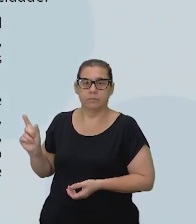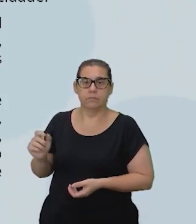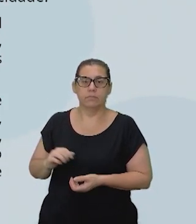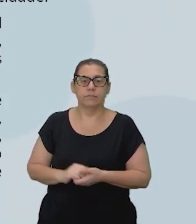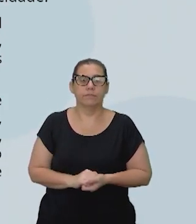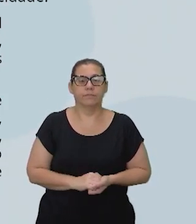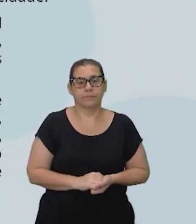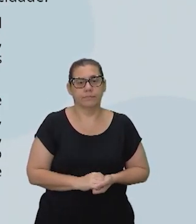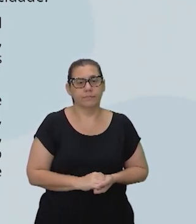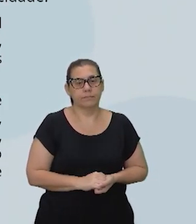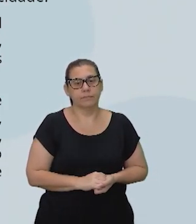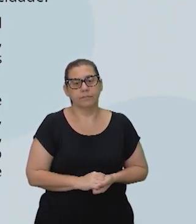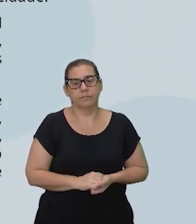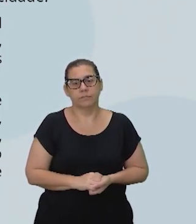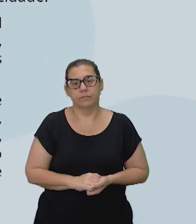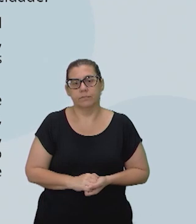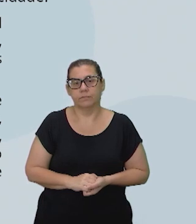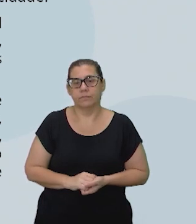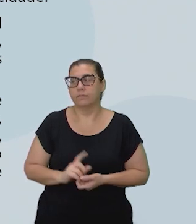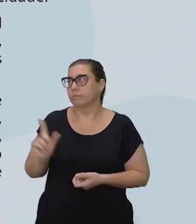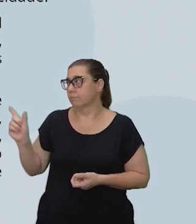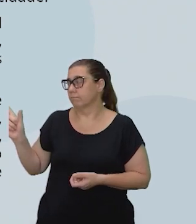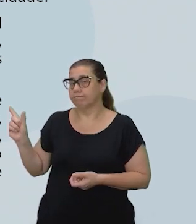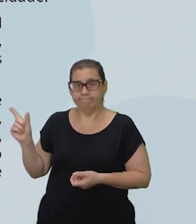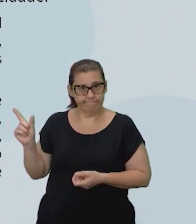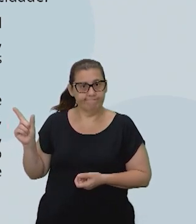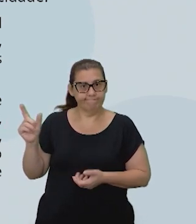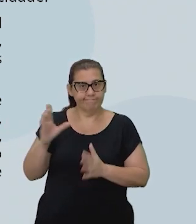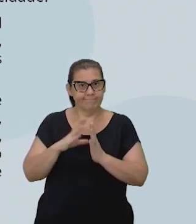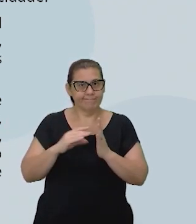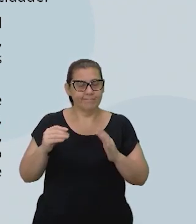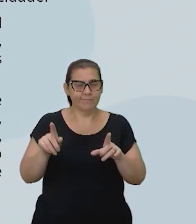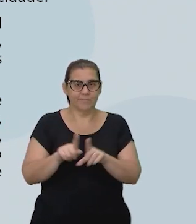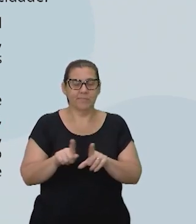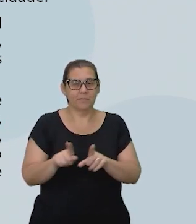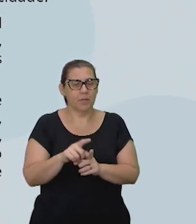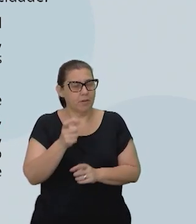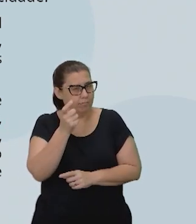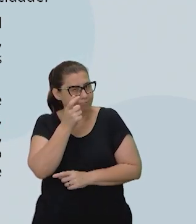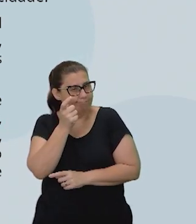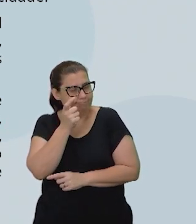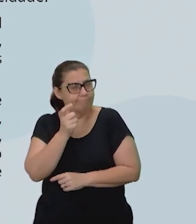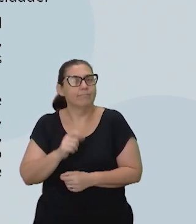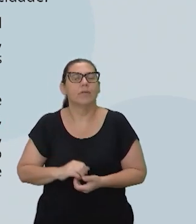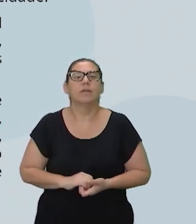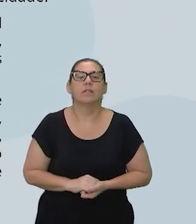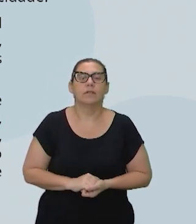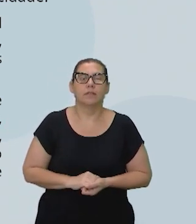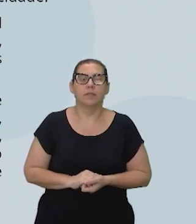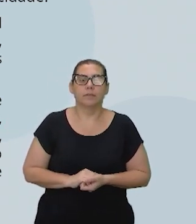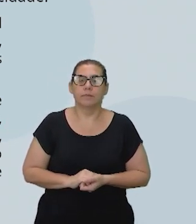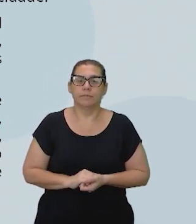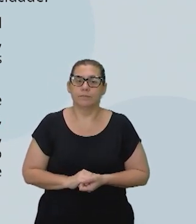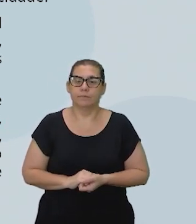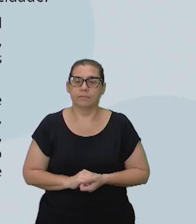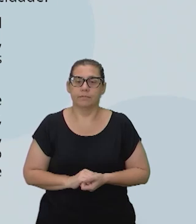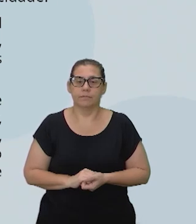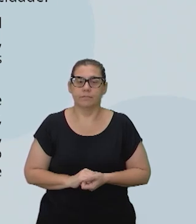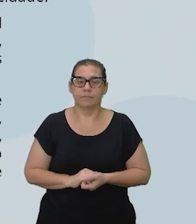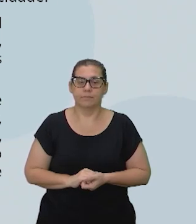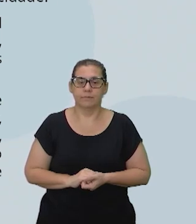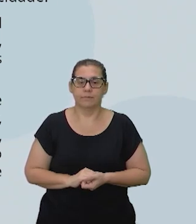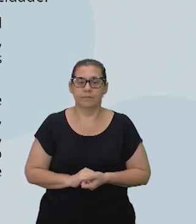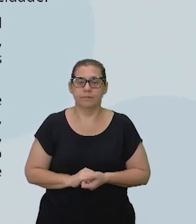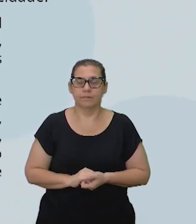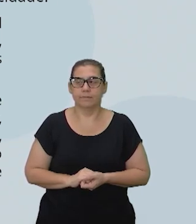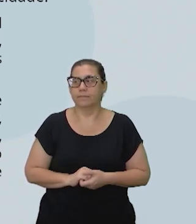pop art, né? Nós temos aqui mais um exemplo, tá? Bem interessante, ó, né? Aqui a gente vai falar de um